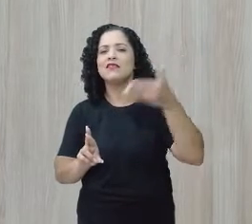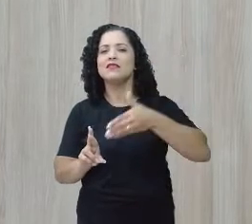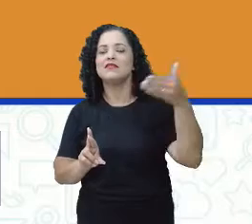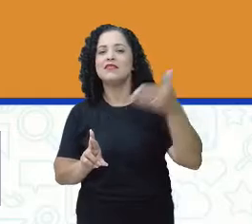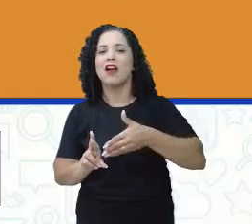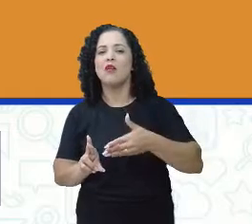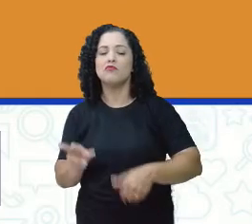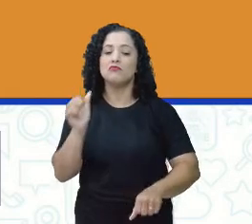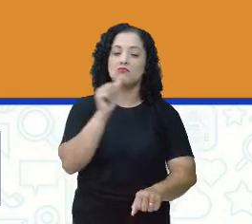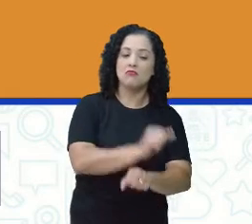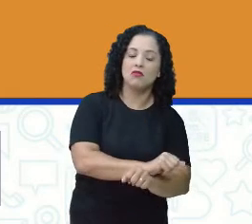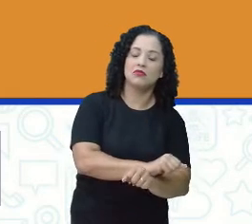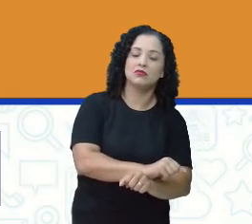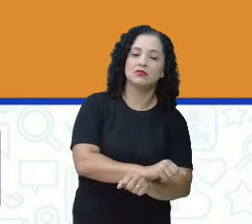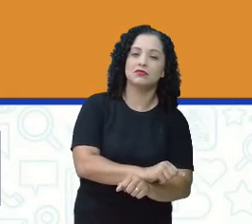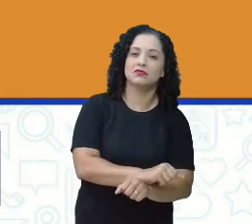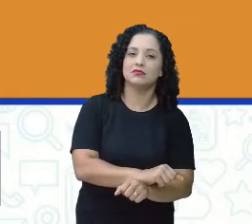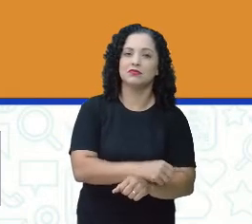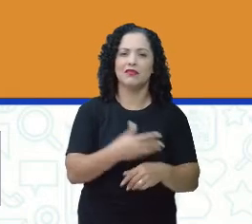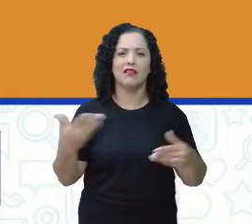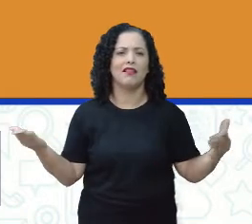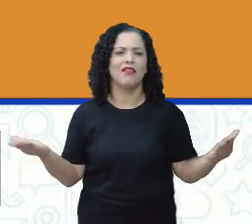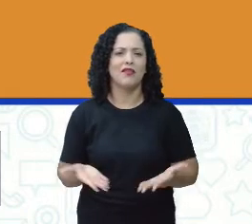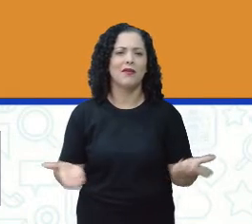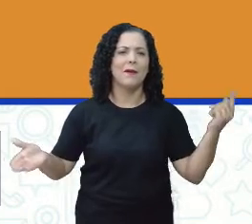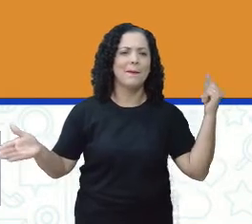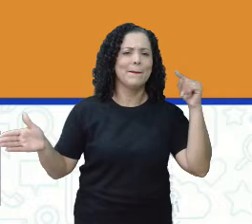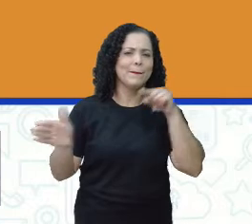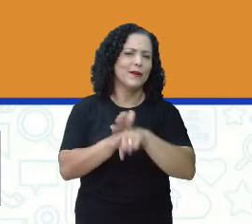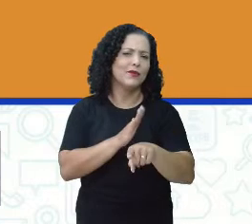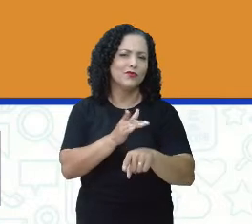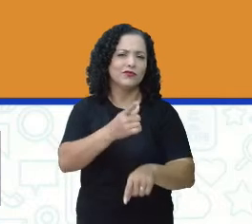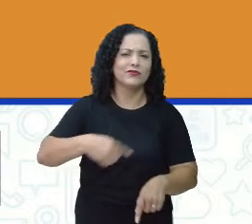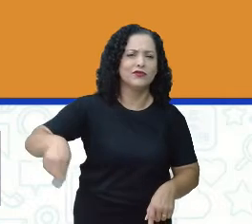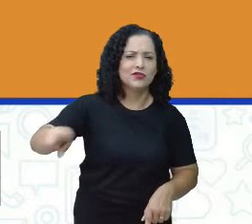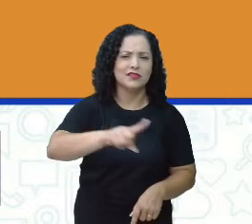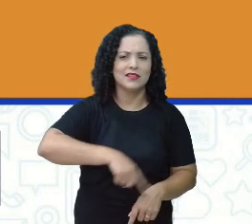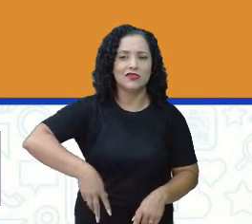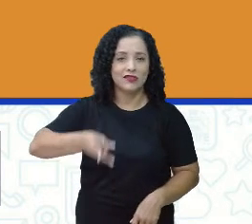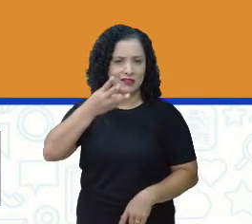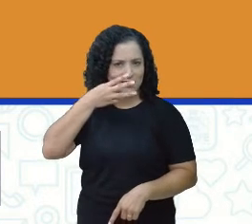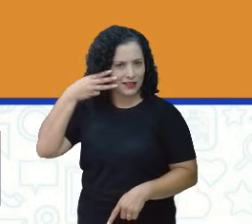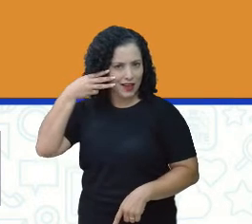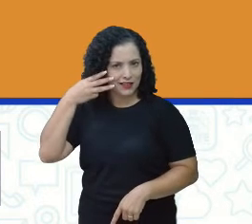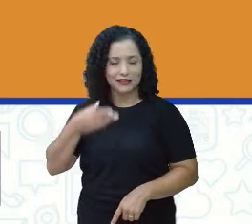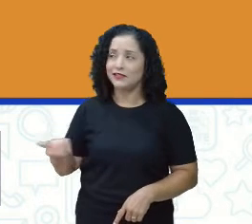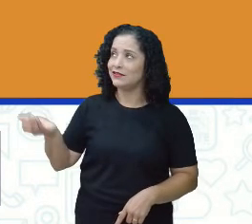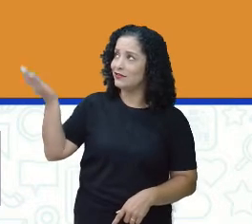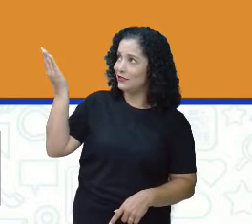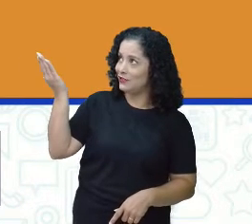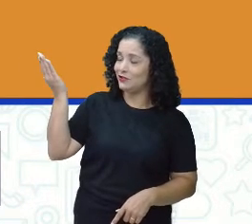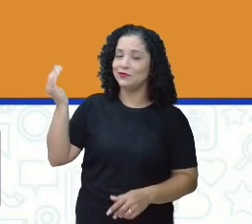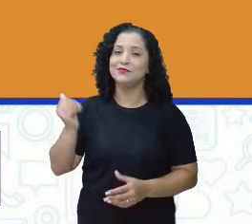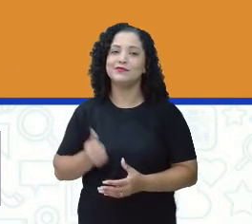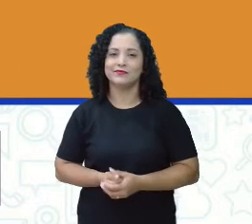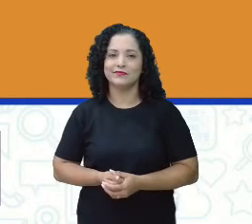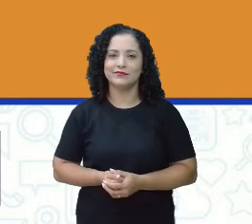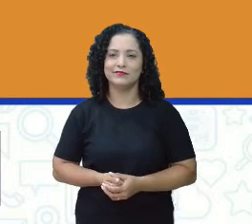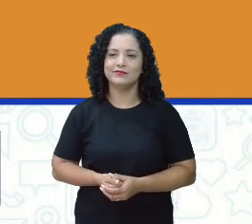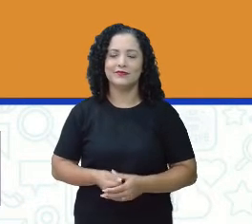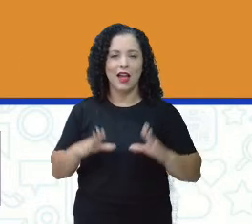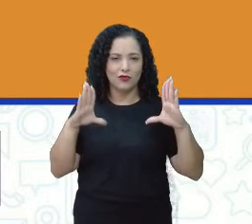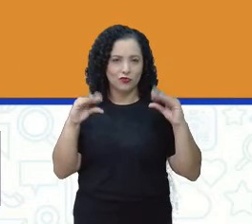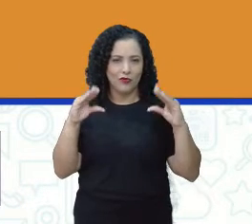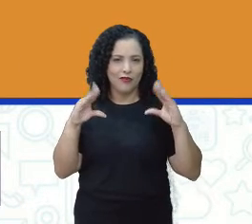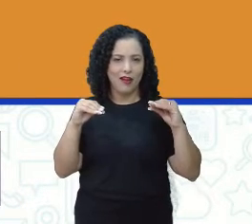movimento e repouso, né? E aí eu pergunto a vocês, esse gatinho que está aí, né, no sofá, na medida que